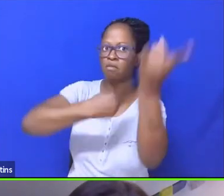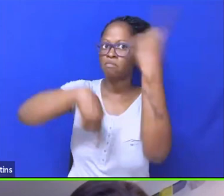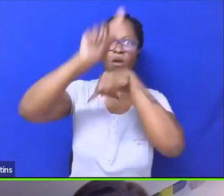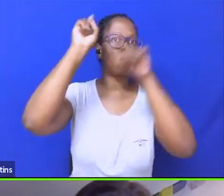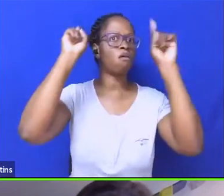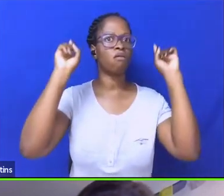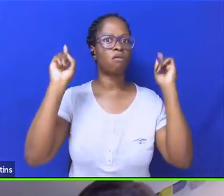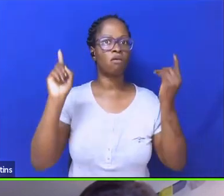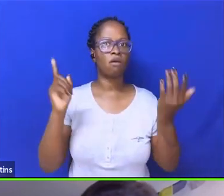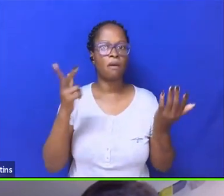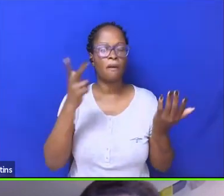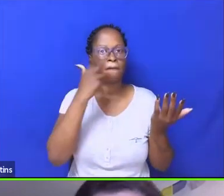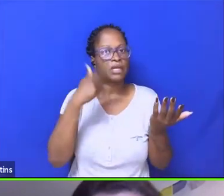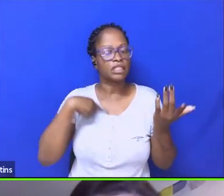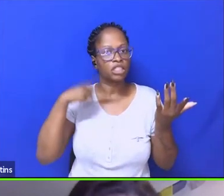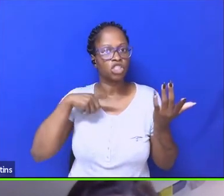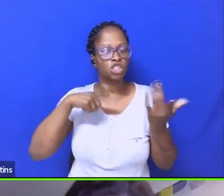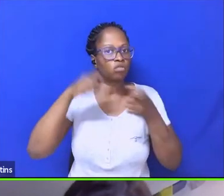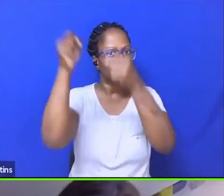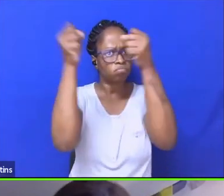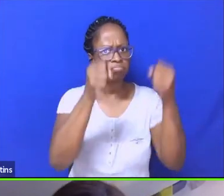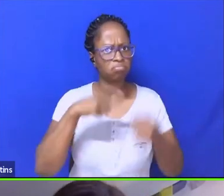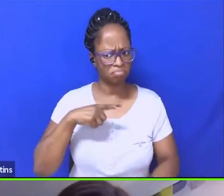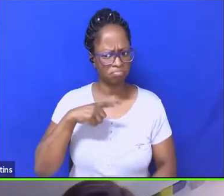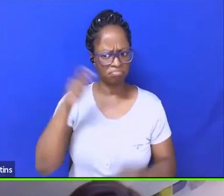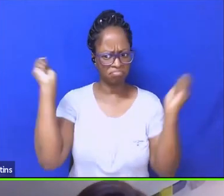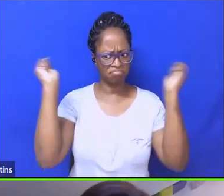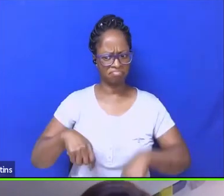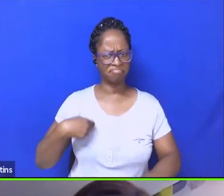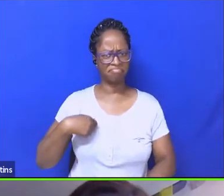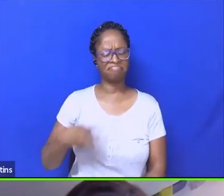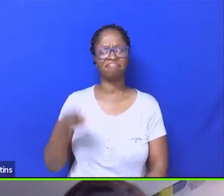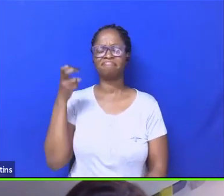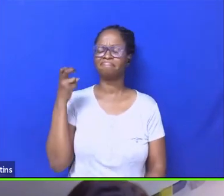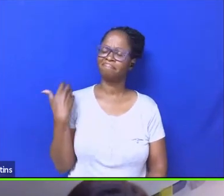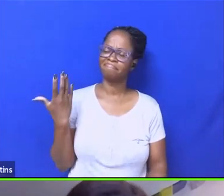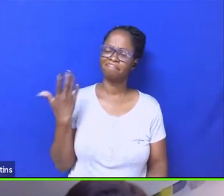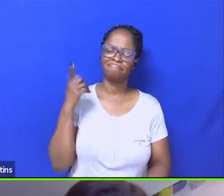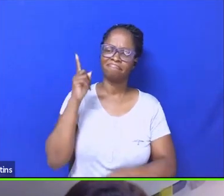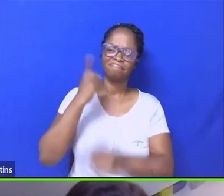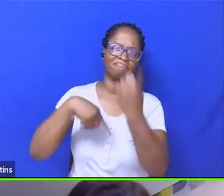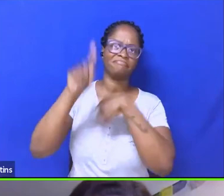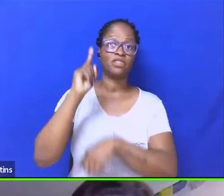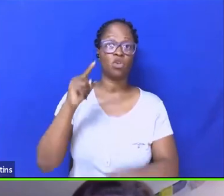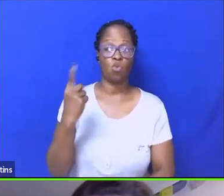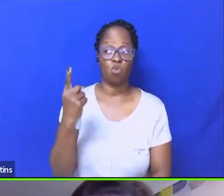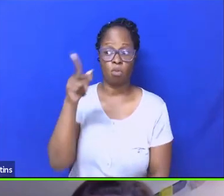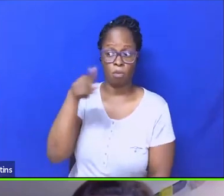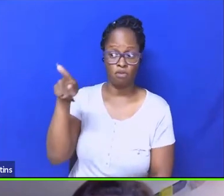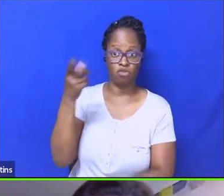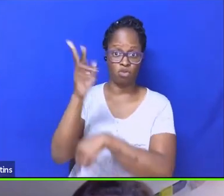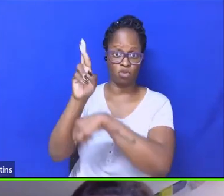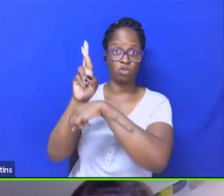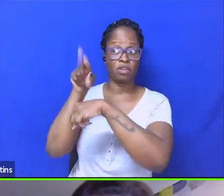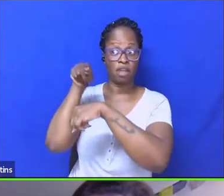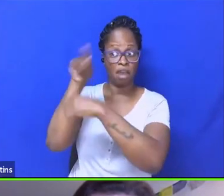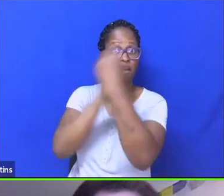enorme e uma de meus professoras de doctorado era uma feminista muito muito